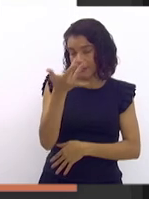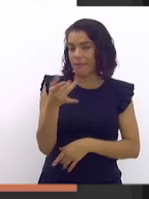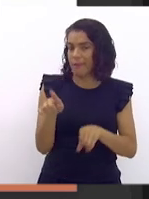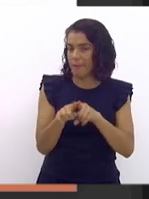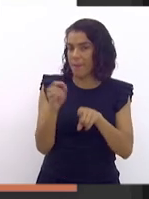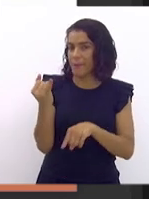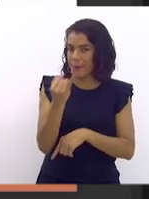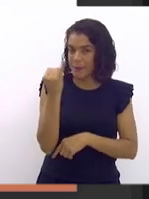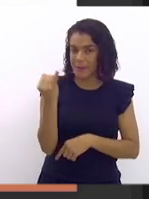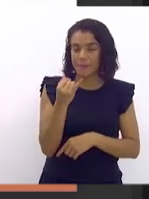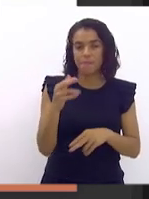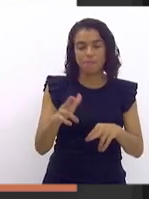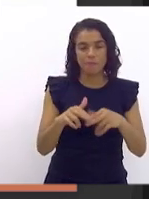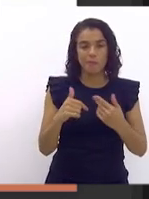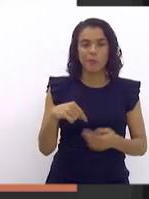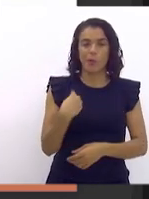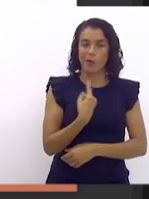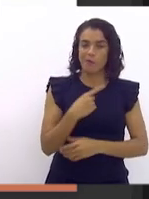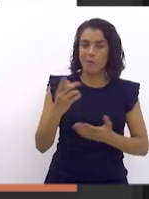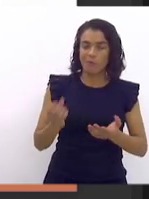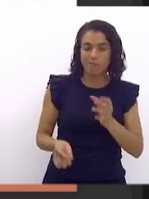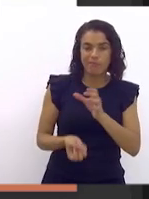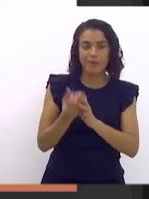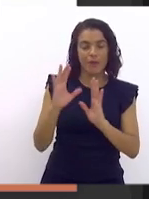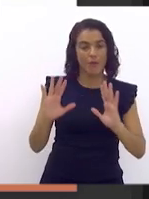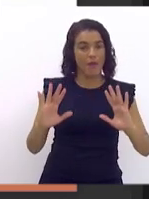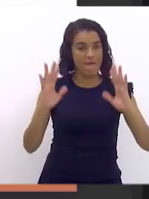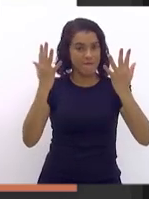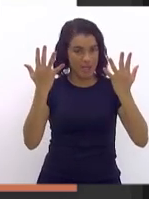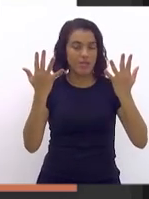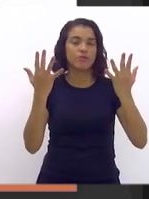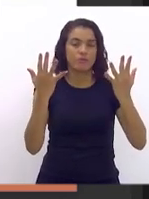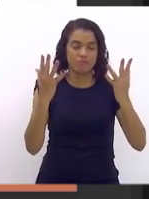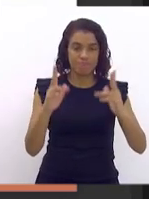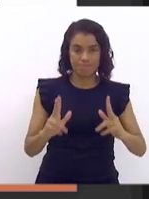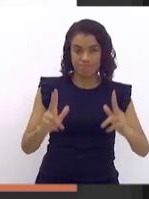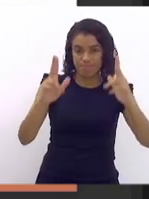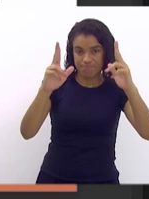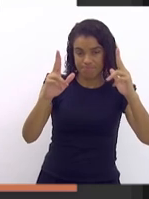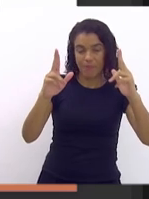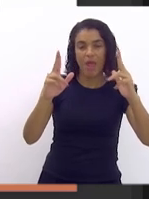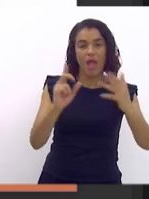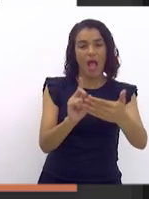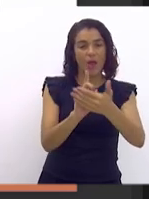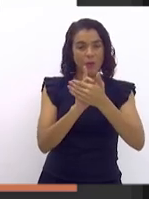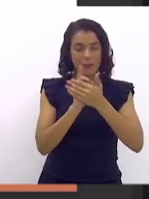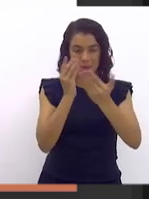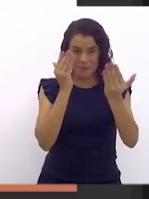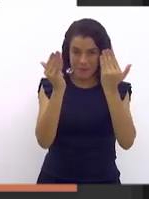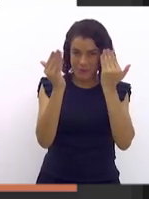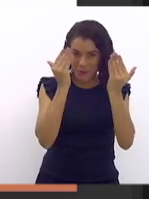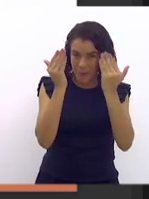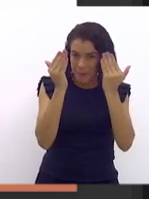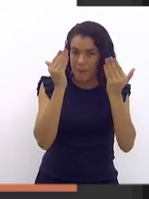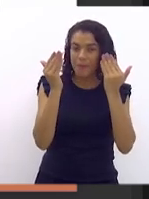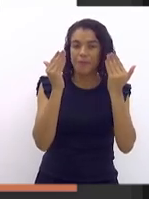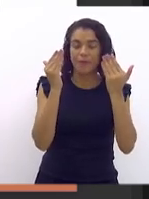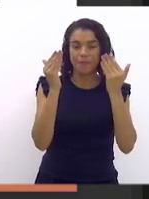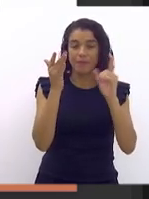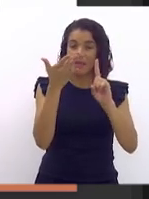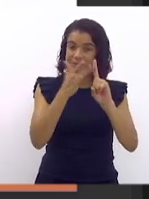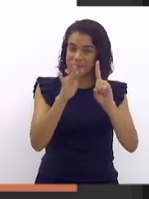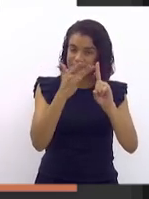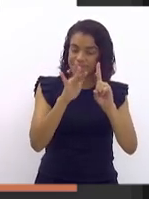também. Então, nós vamos fazer esse evento que vai tratar especificamente desse recorte do acolhimento psicológico, né, do acompanhamento